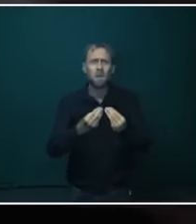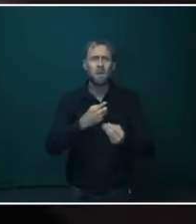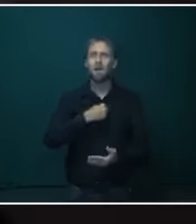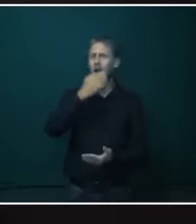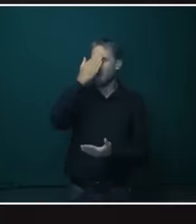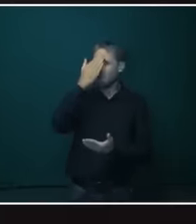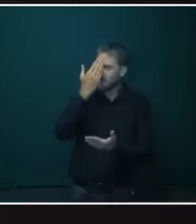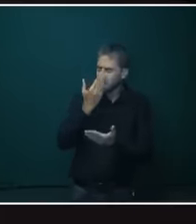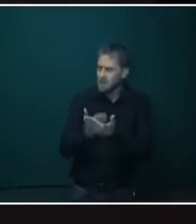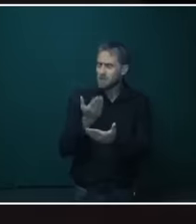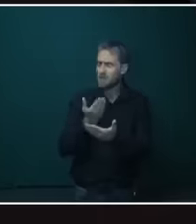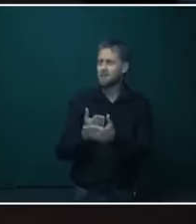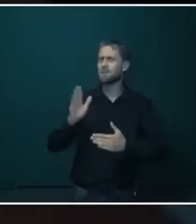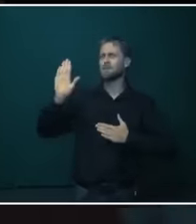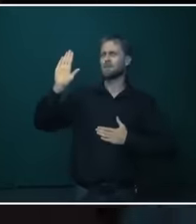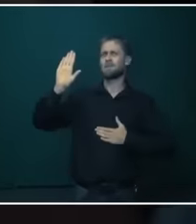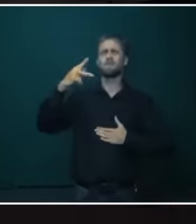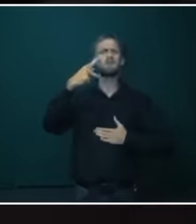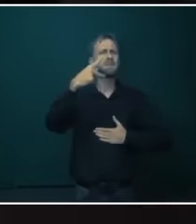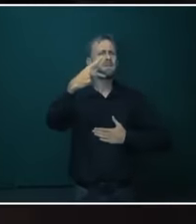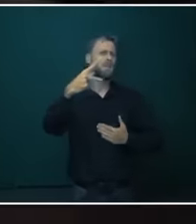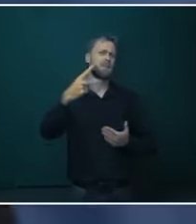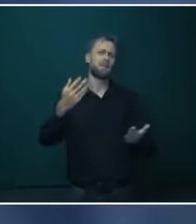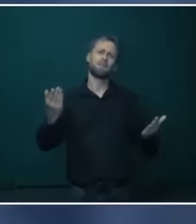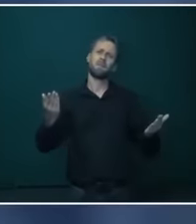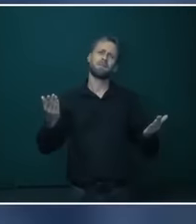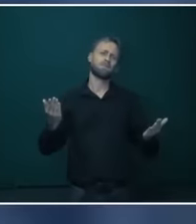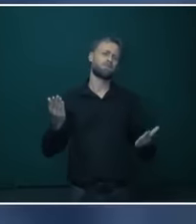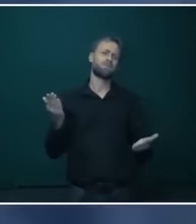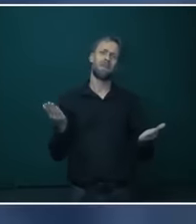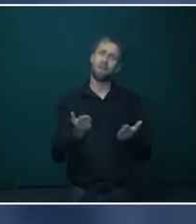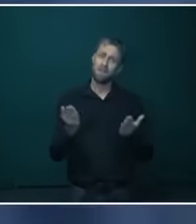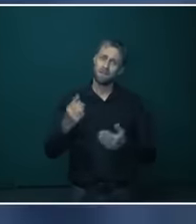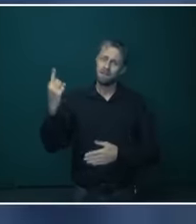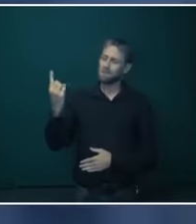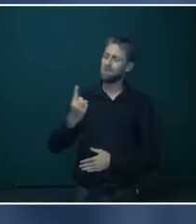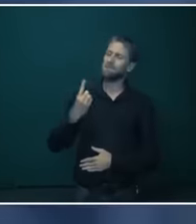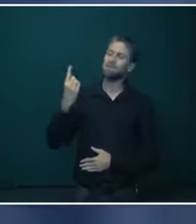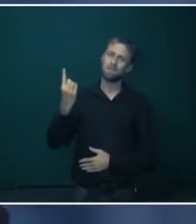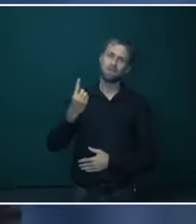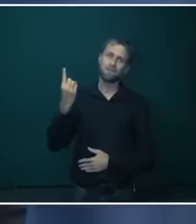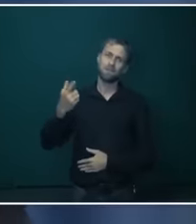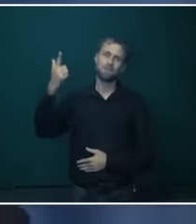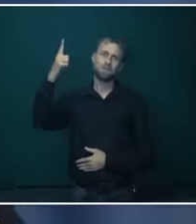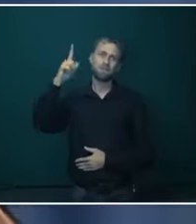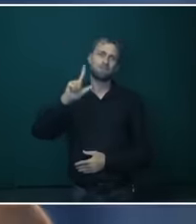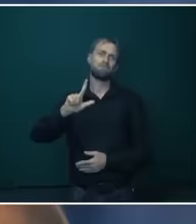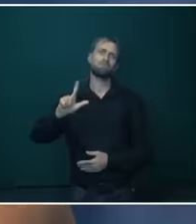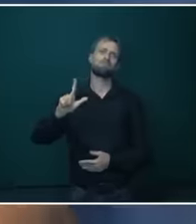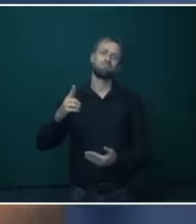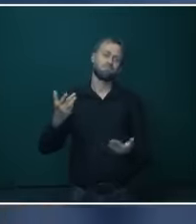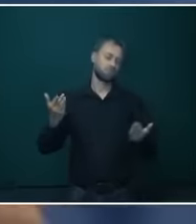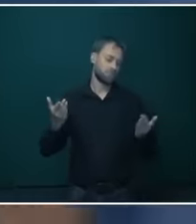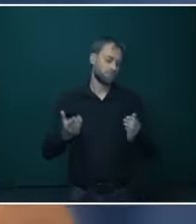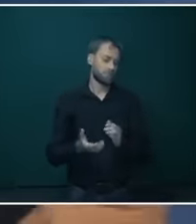pude acreditar nesse seu juramento? E agora estou sozinho outra vez.